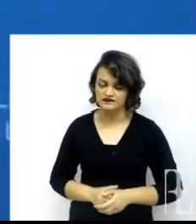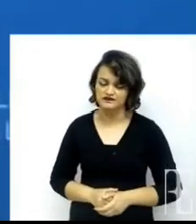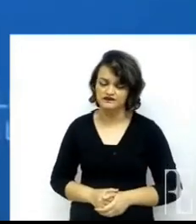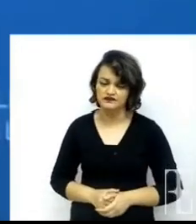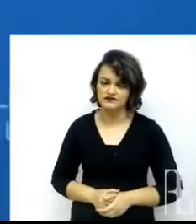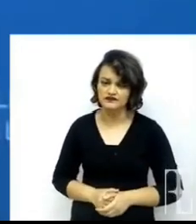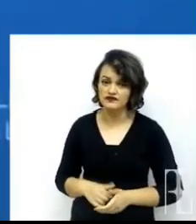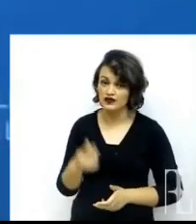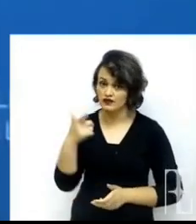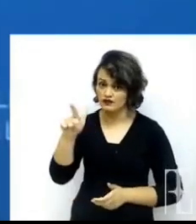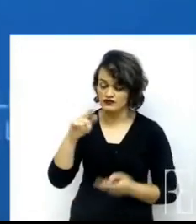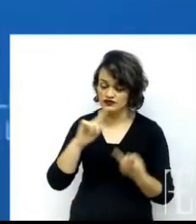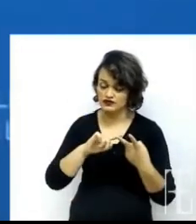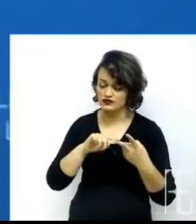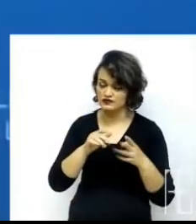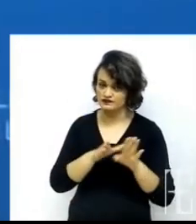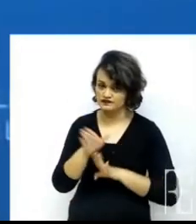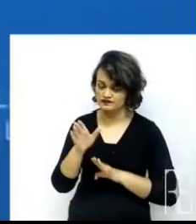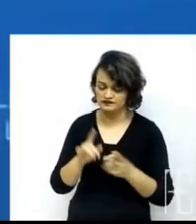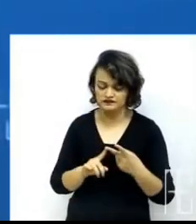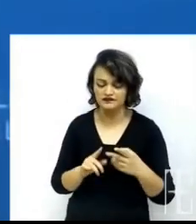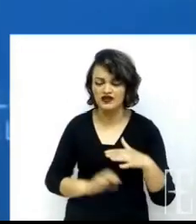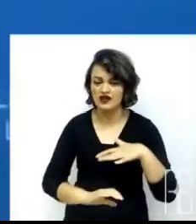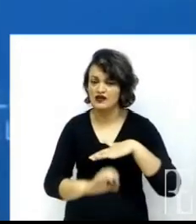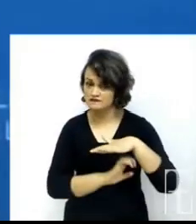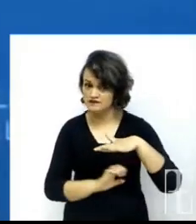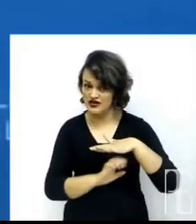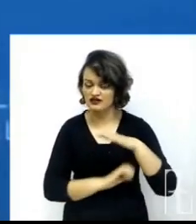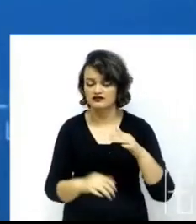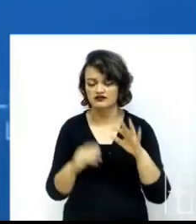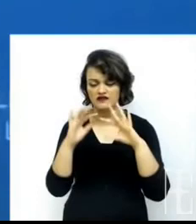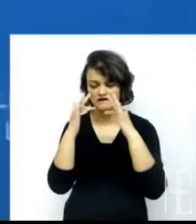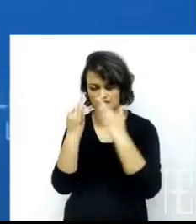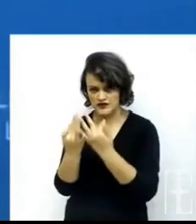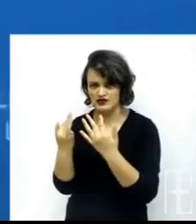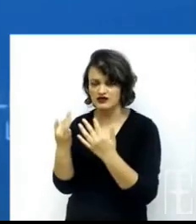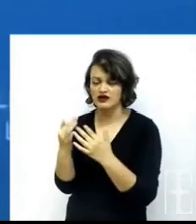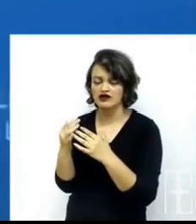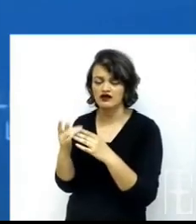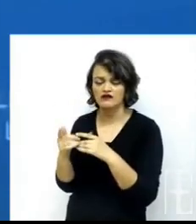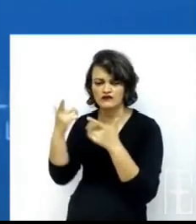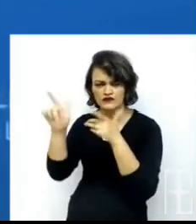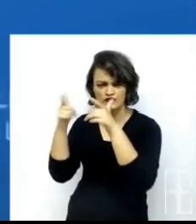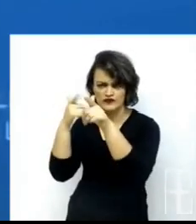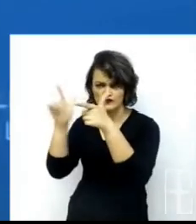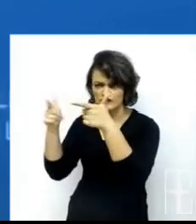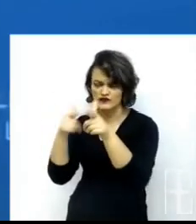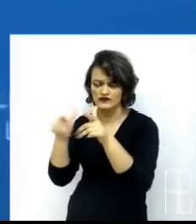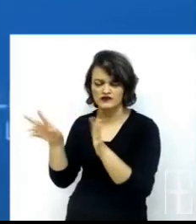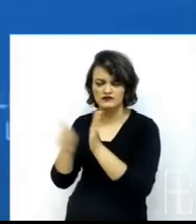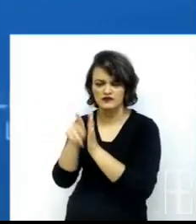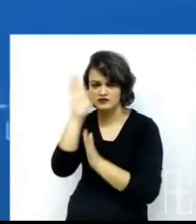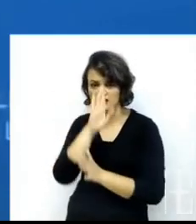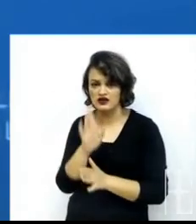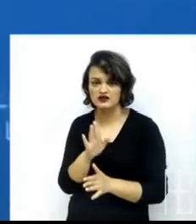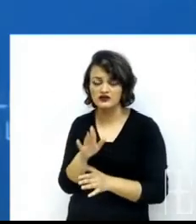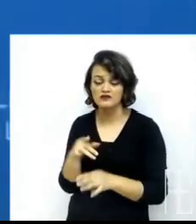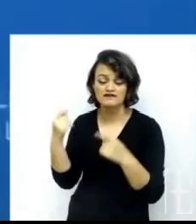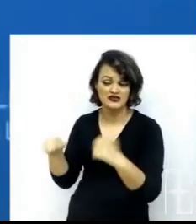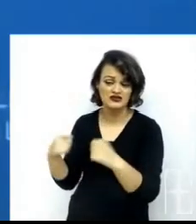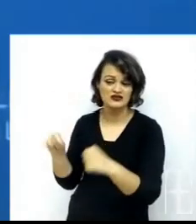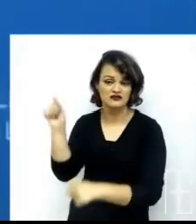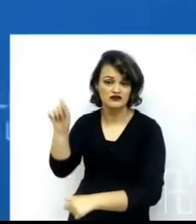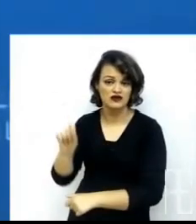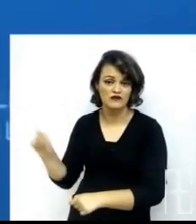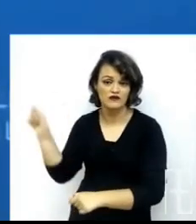Em segundo lugar, empresas, famílias de todos os cantos do Brasil precisam